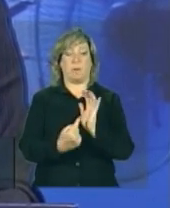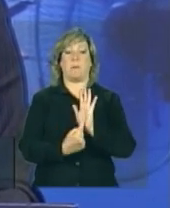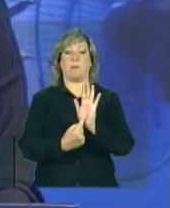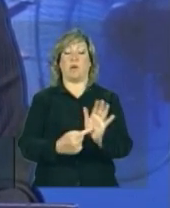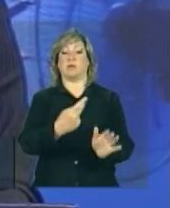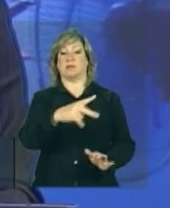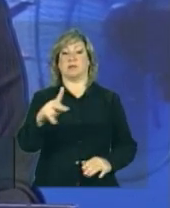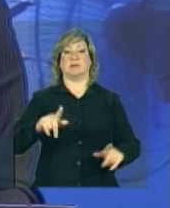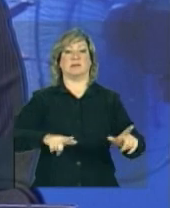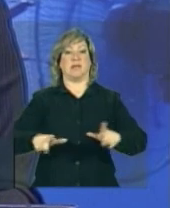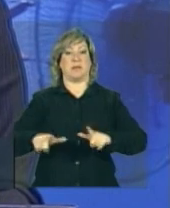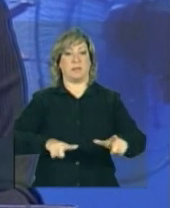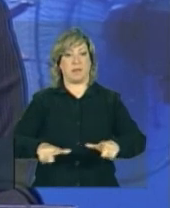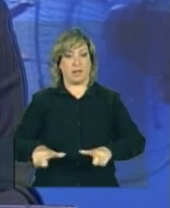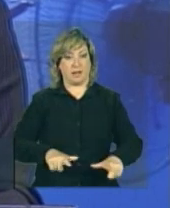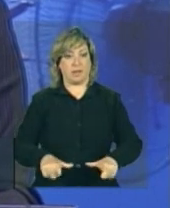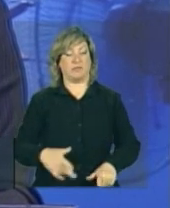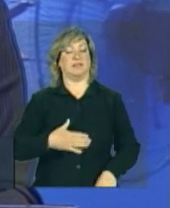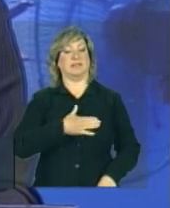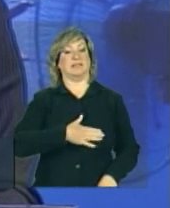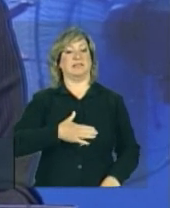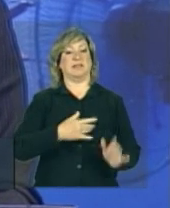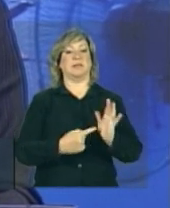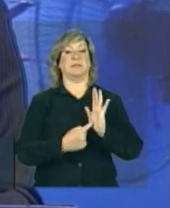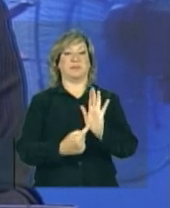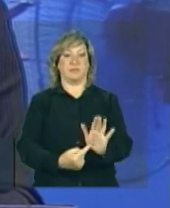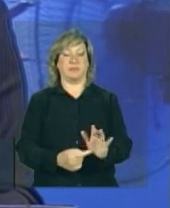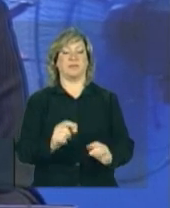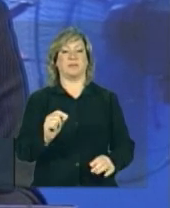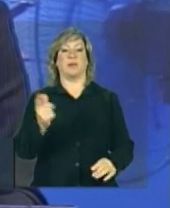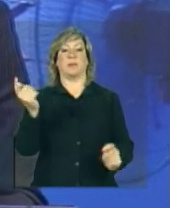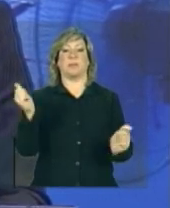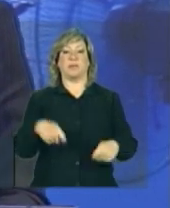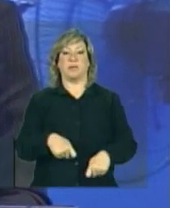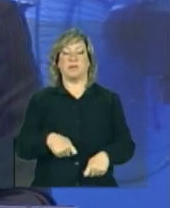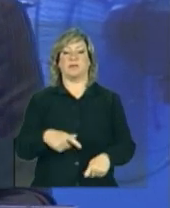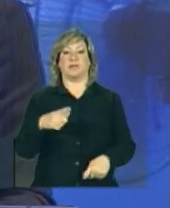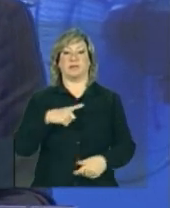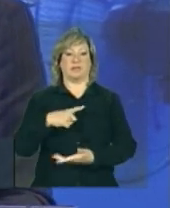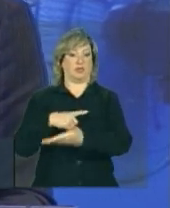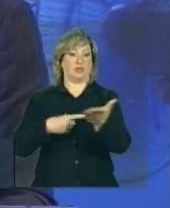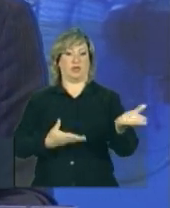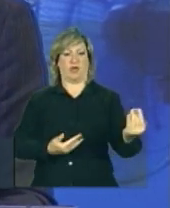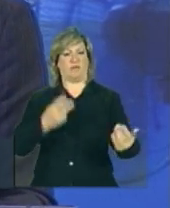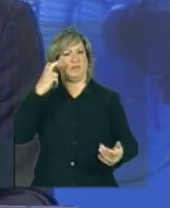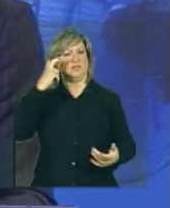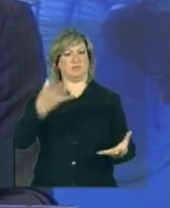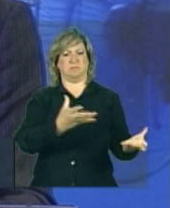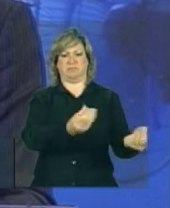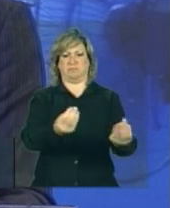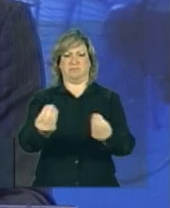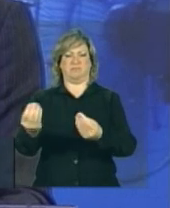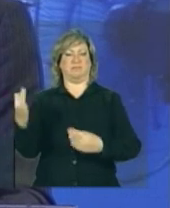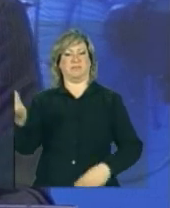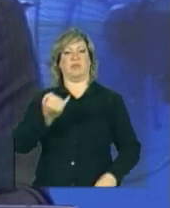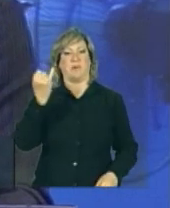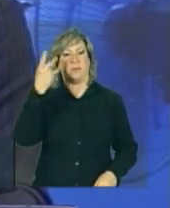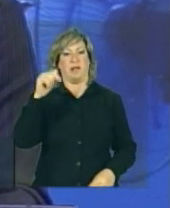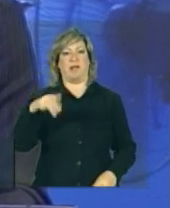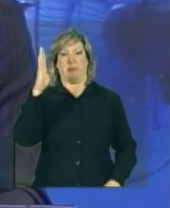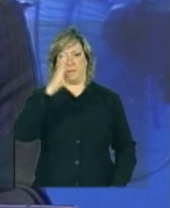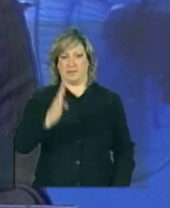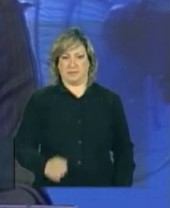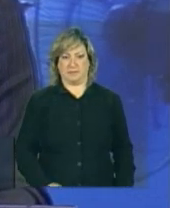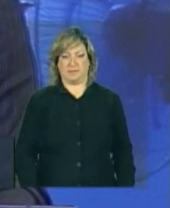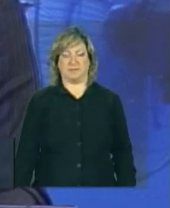seus trabalhos, materializam a satisfação em poder contar com essa geração de jovens cientistas tão importante para o nosso